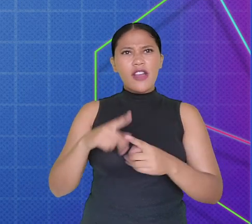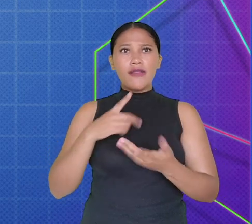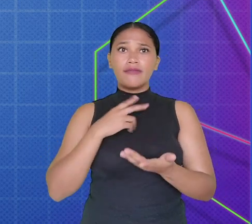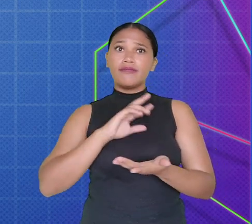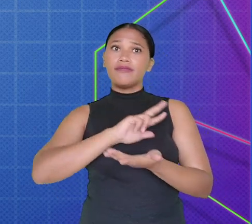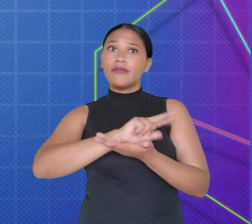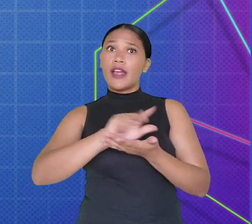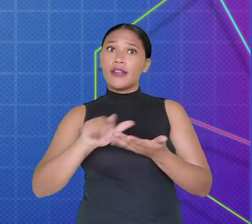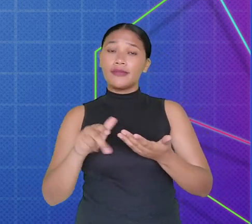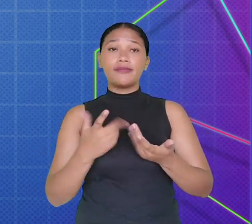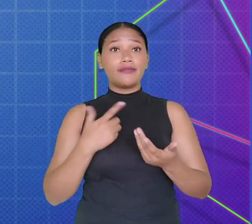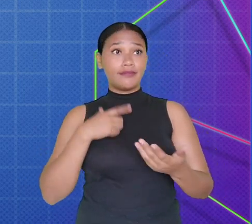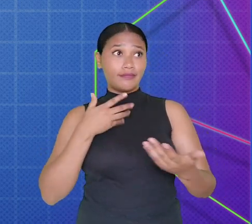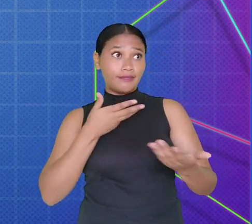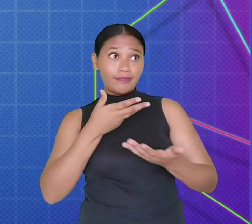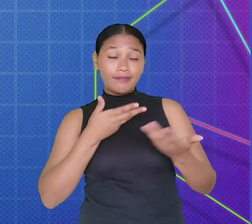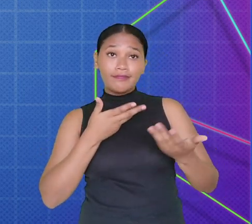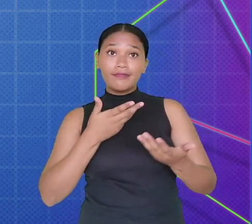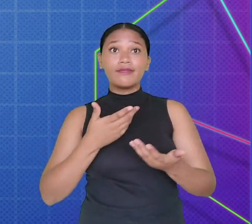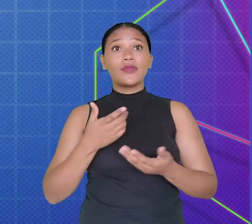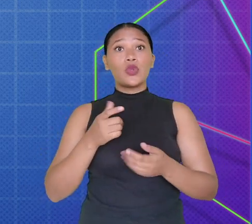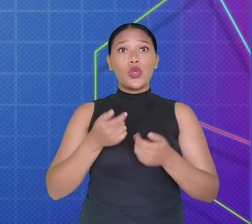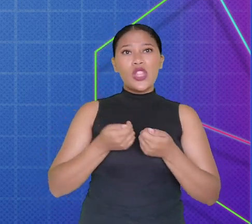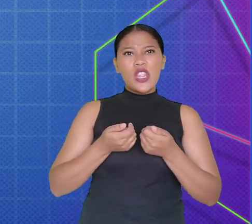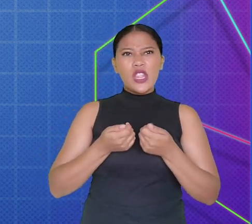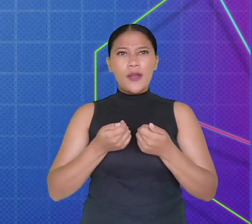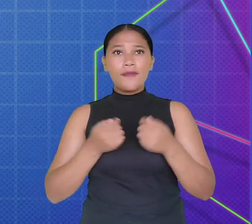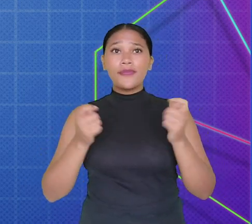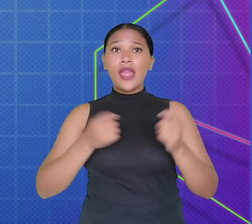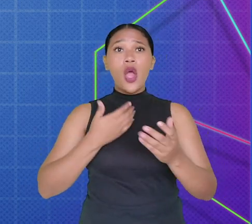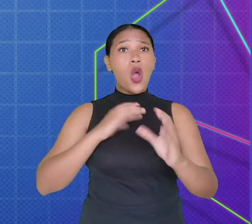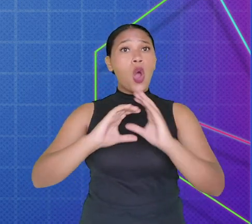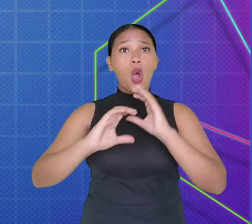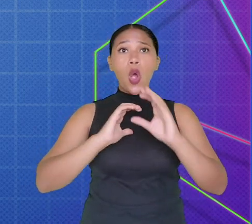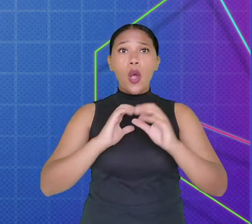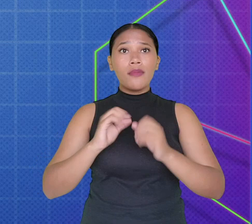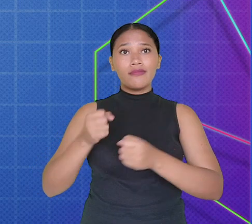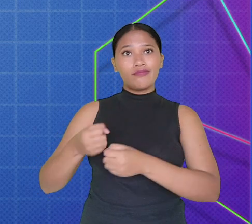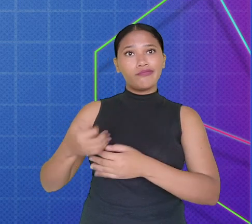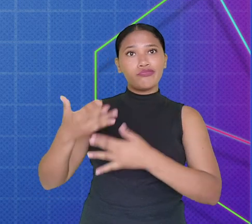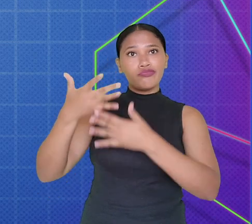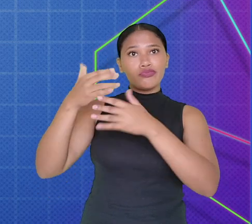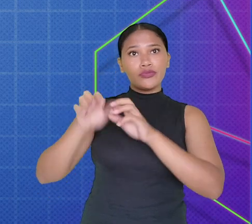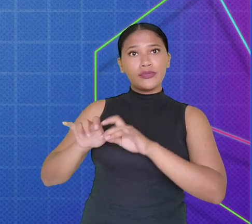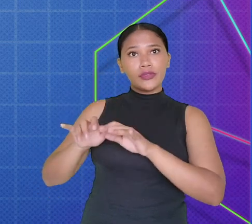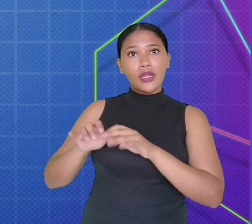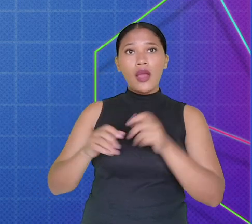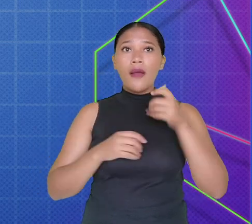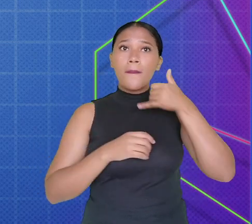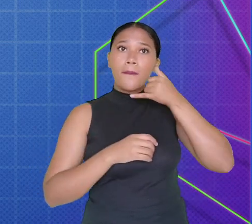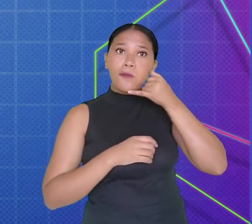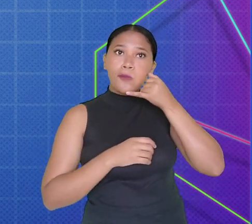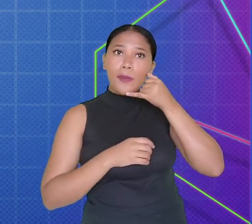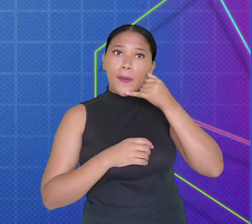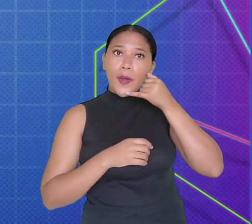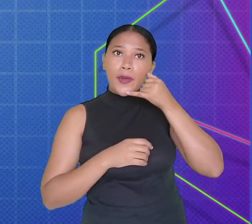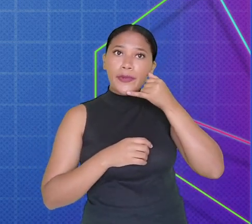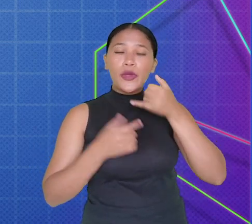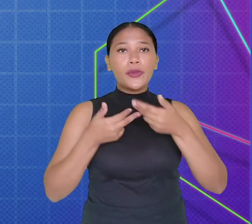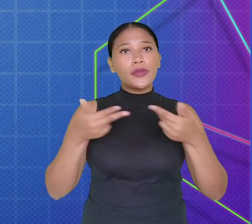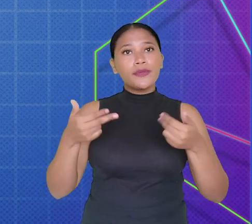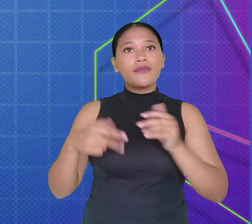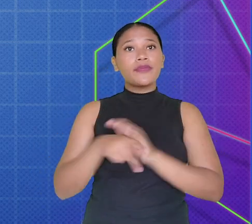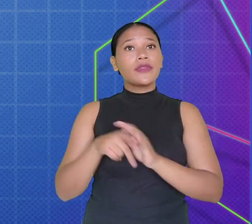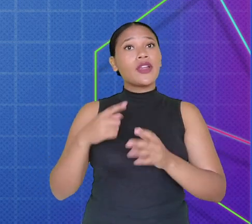competindo em várias missões e tarefas. Nessas interações, os jogadores podem se comunicar por meio de chats, áudio e vídeo, adicionando